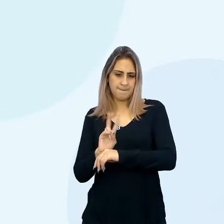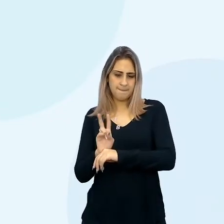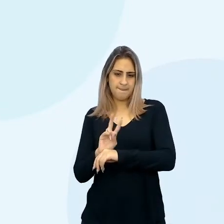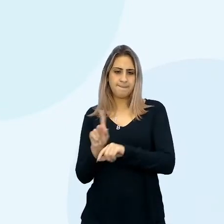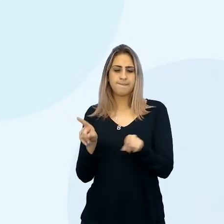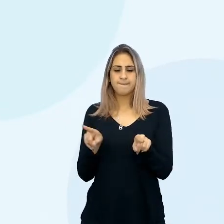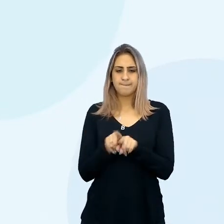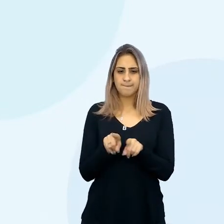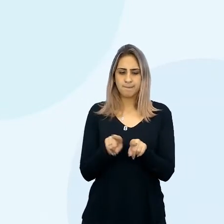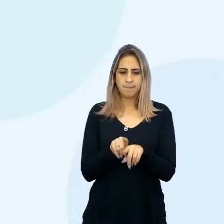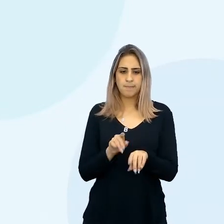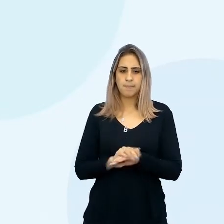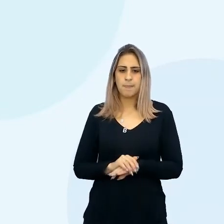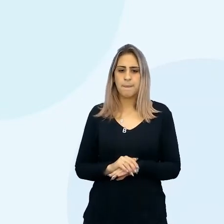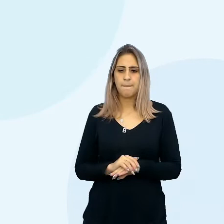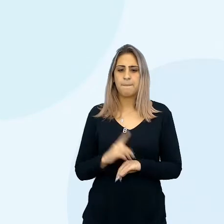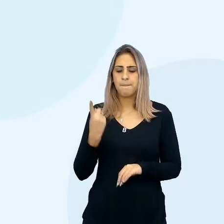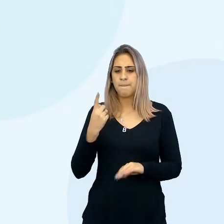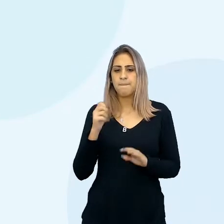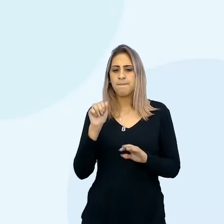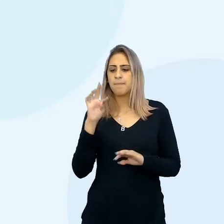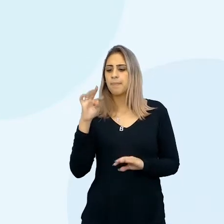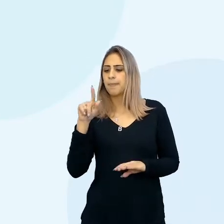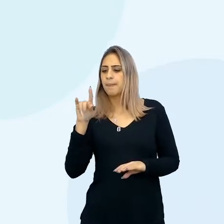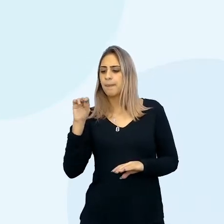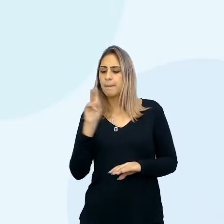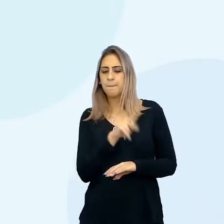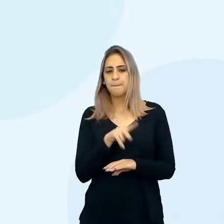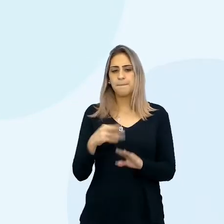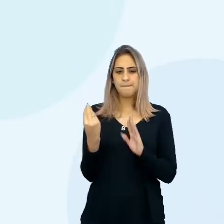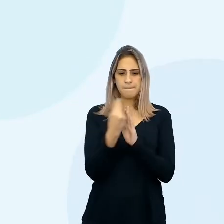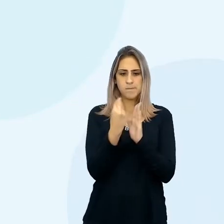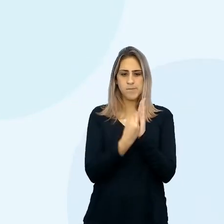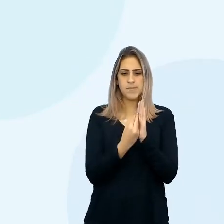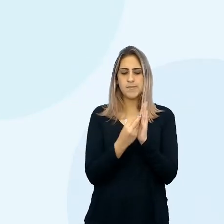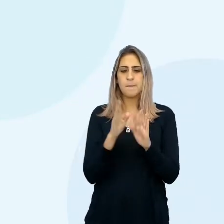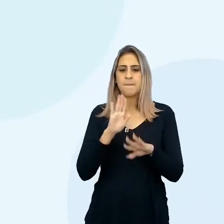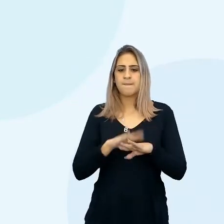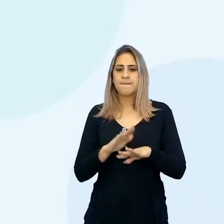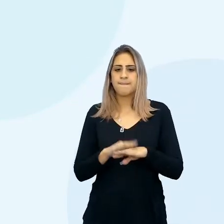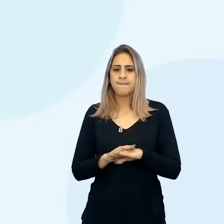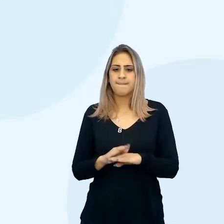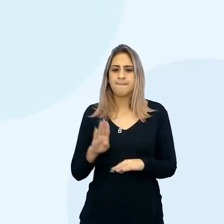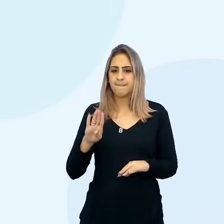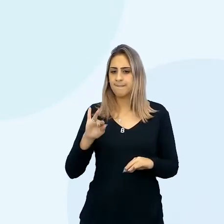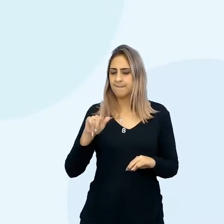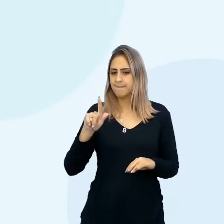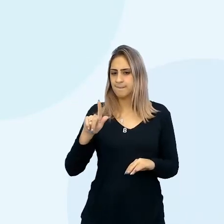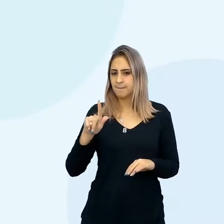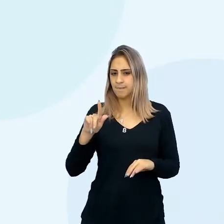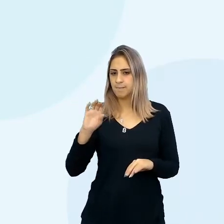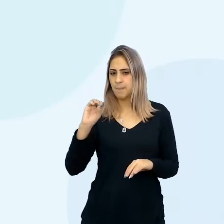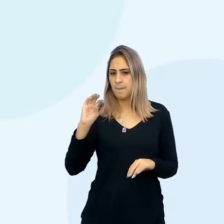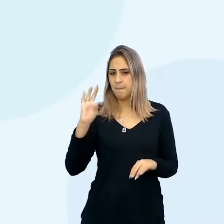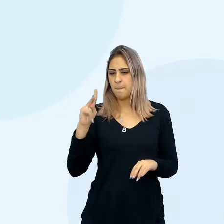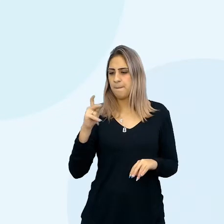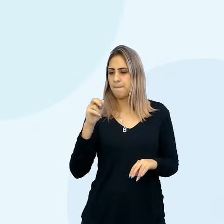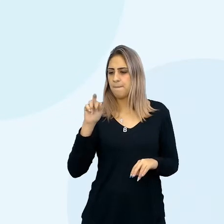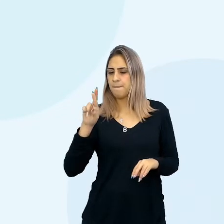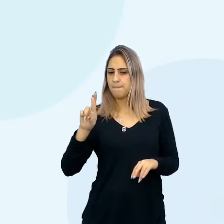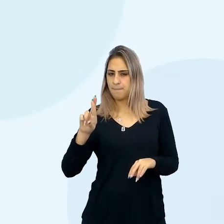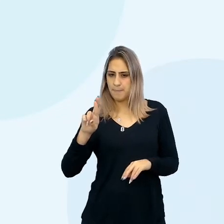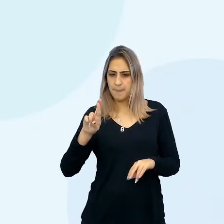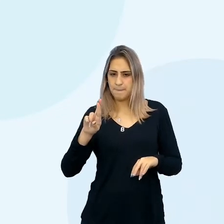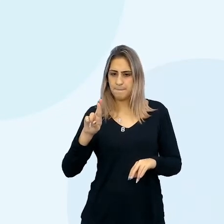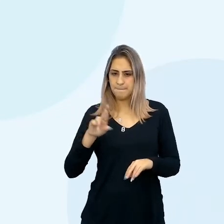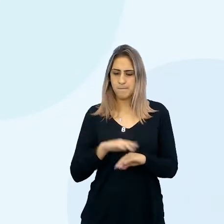né? E também um artigo que a professora publicou e que ela chamou de Big Other, né? Big